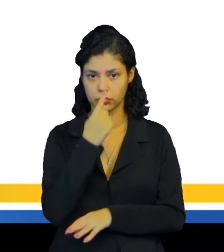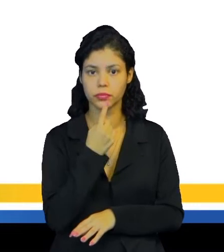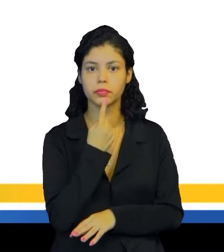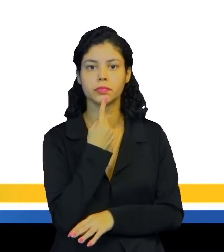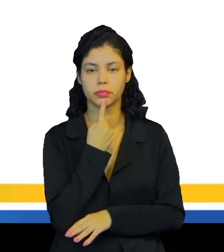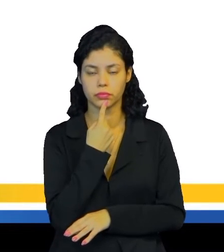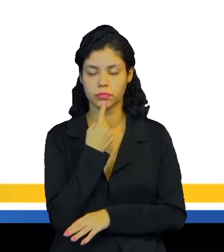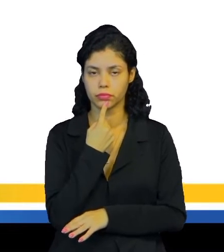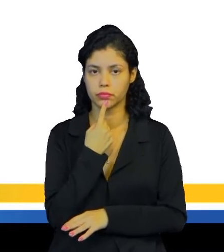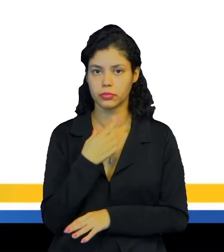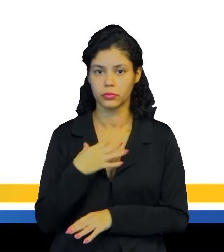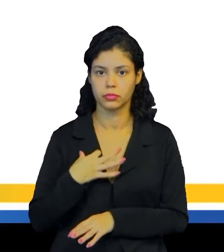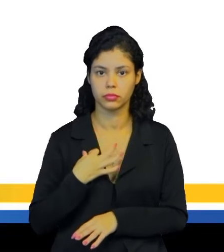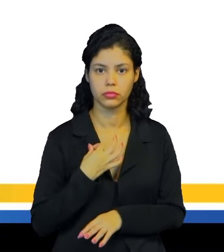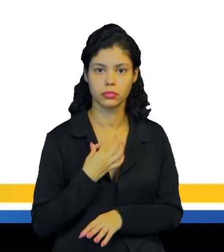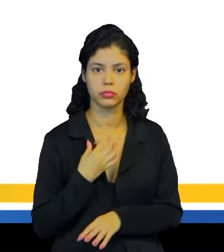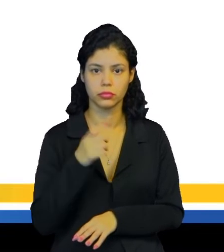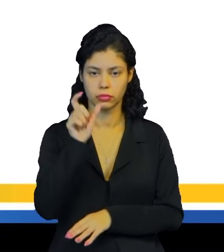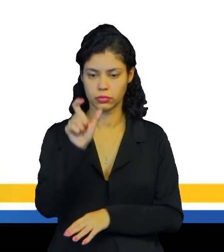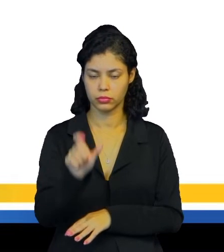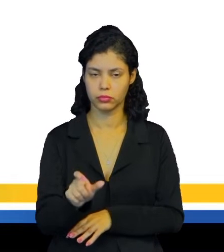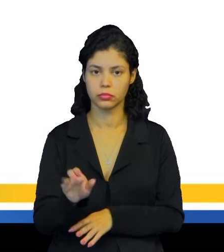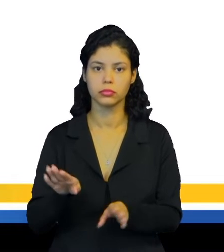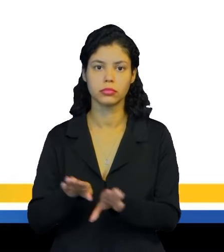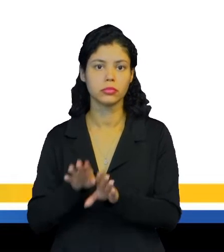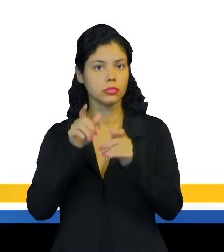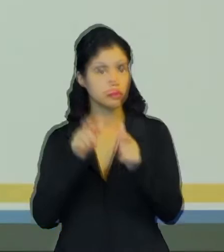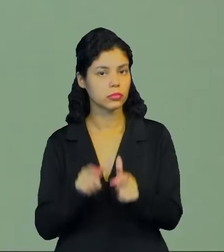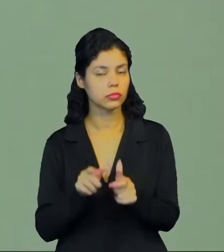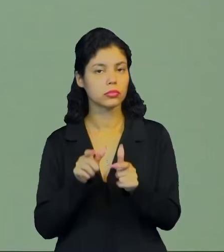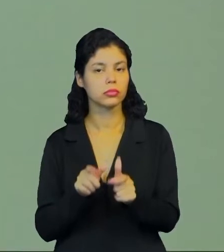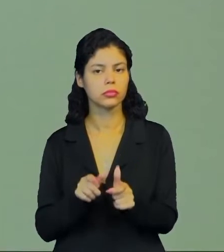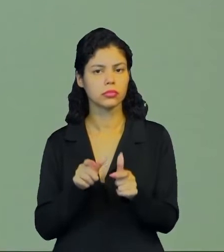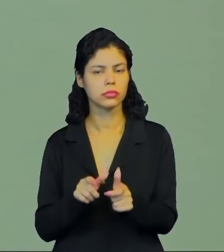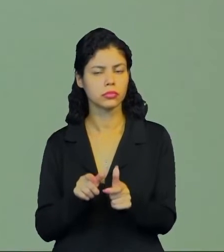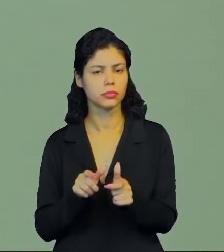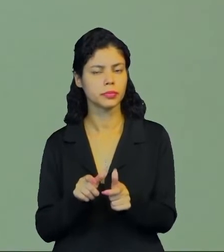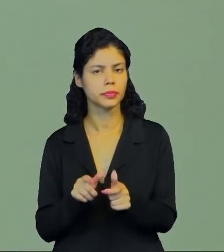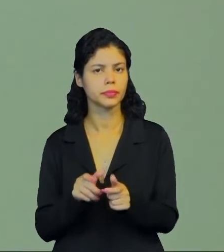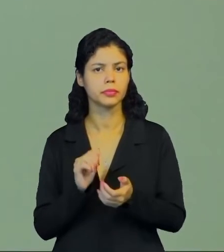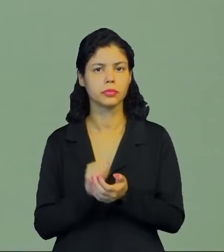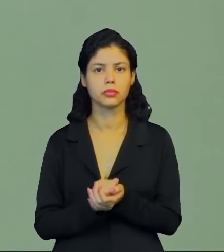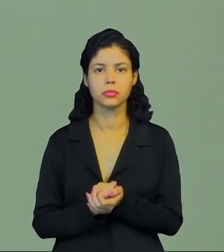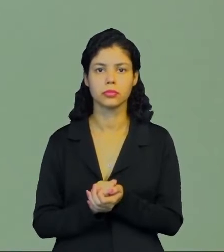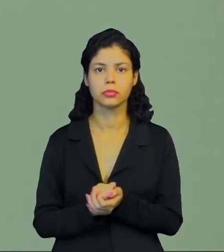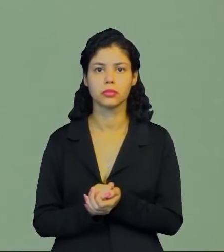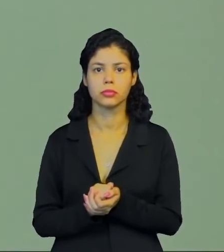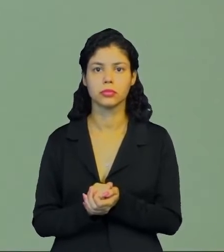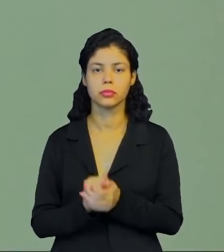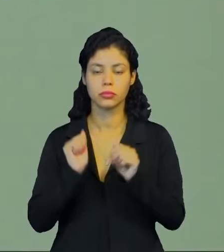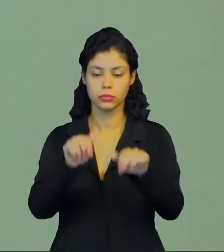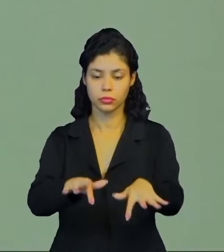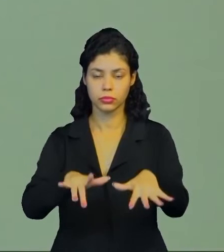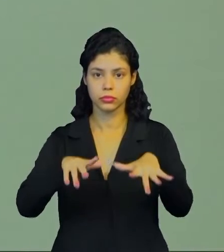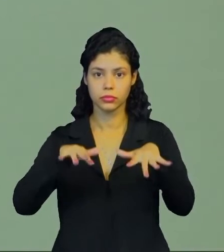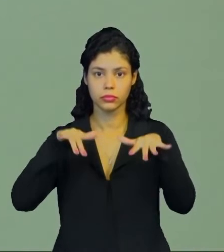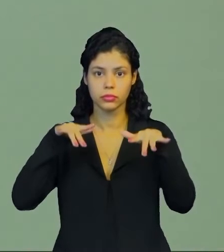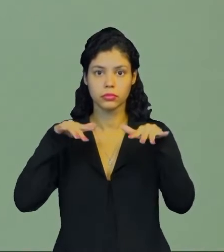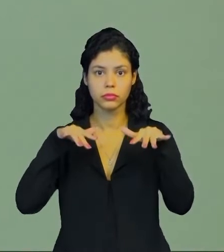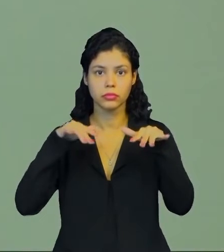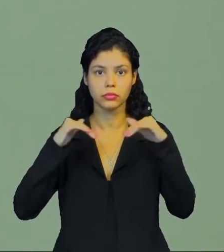né? Então aí nós temos também um lugar onde o palco, né, o cenário,